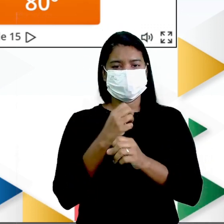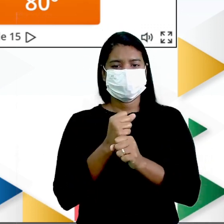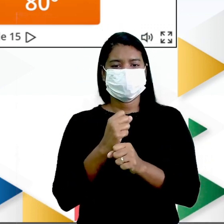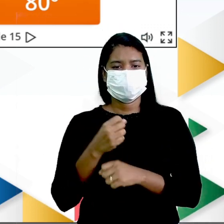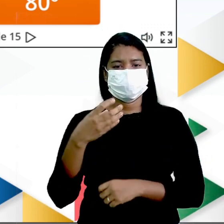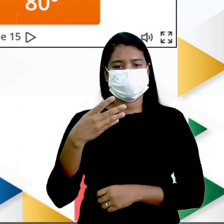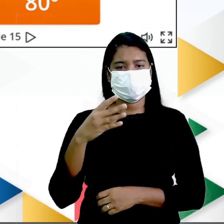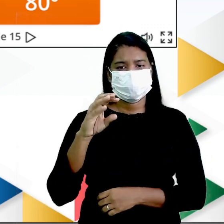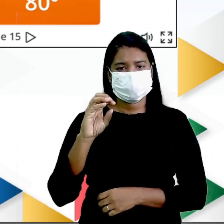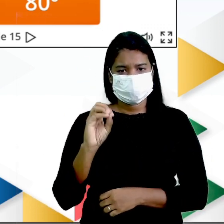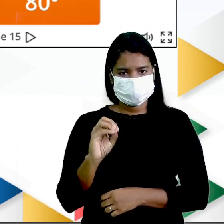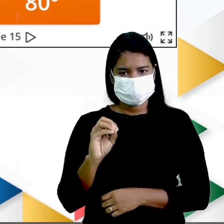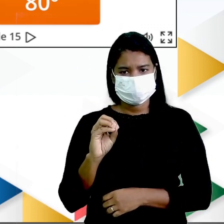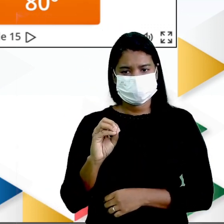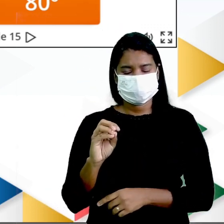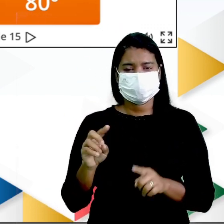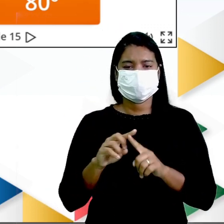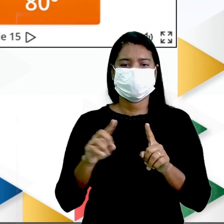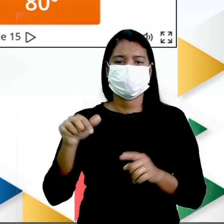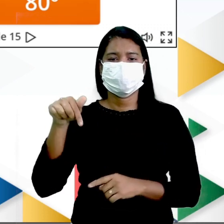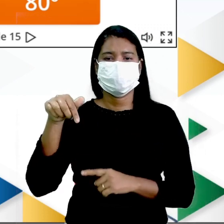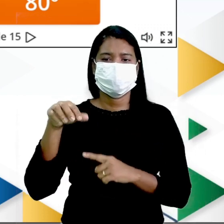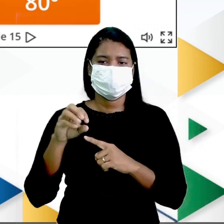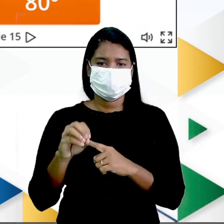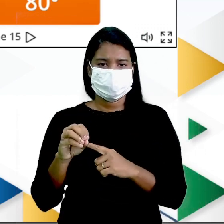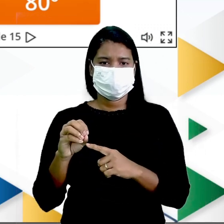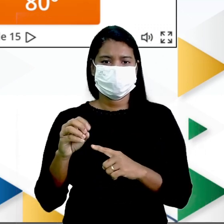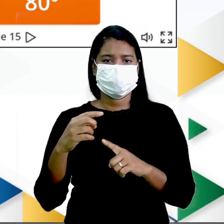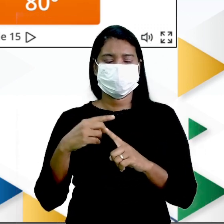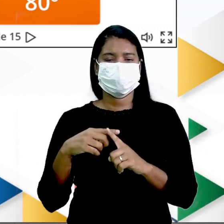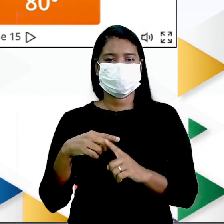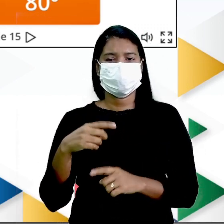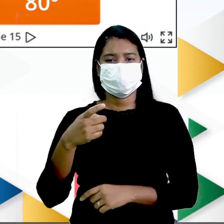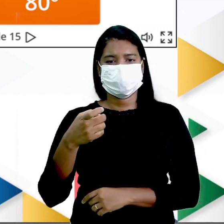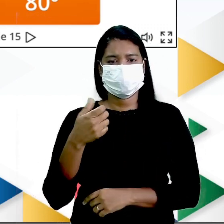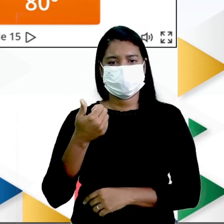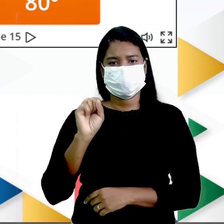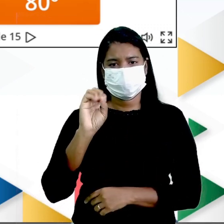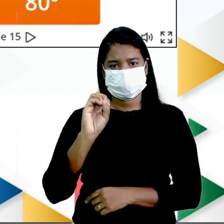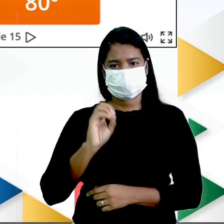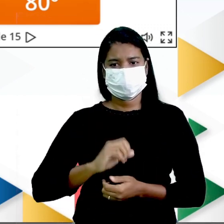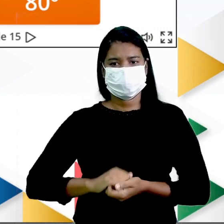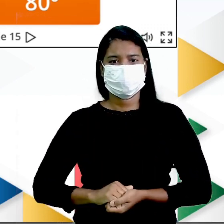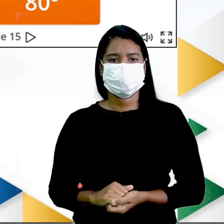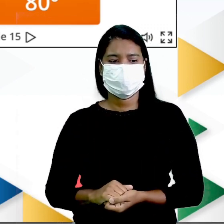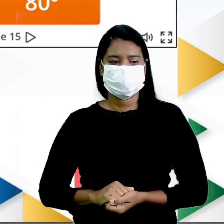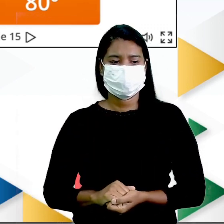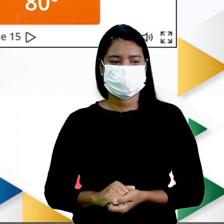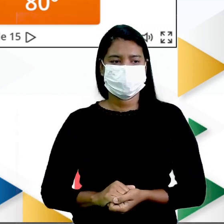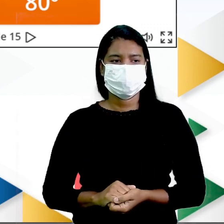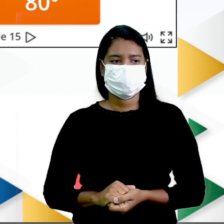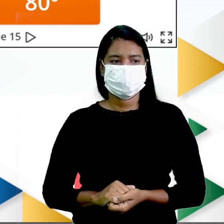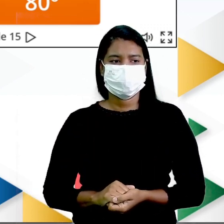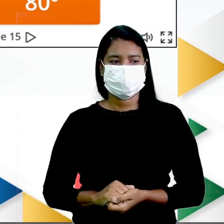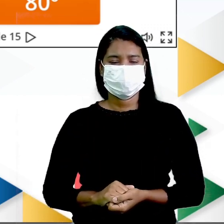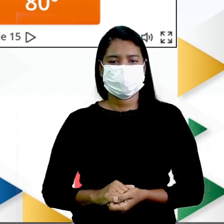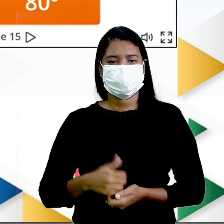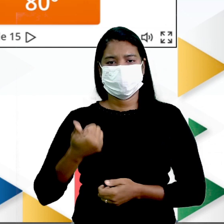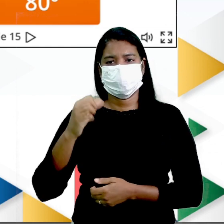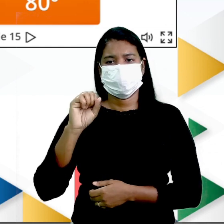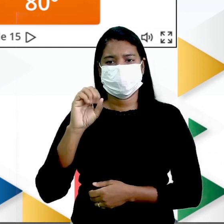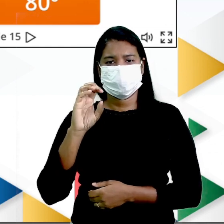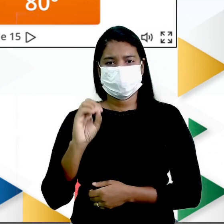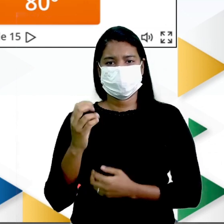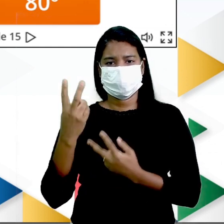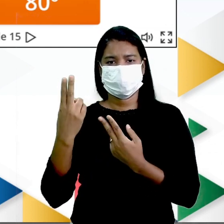40 graus mais 70 graus mais x, tem que ser igual a 180. Então eu vou botar aqui, ó. 180 vai